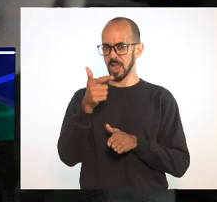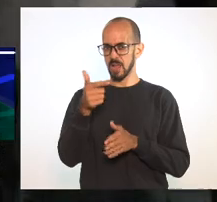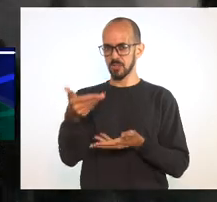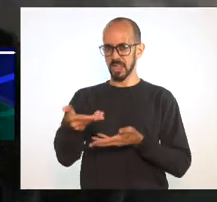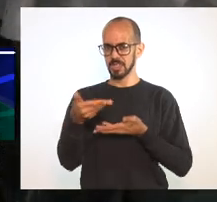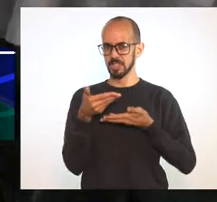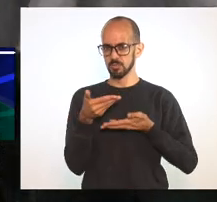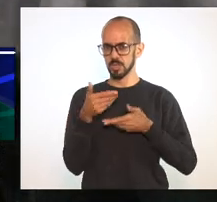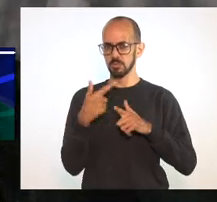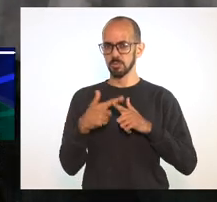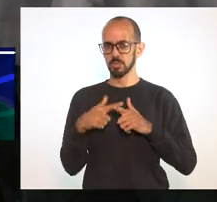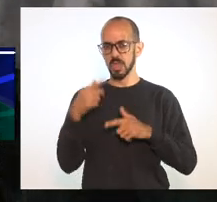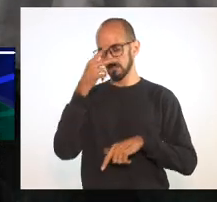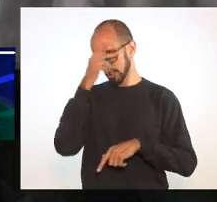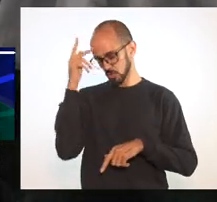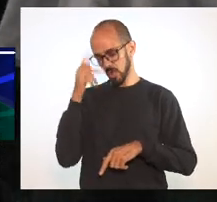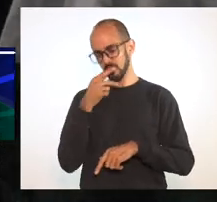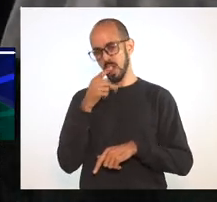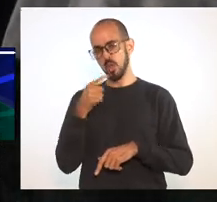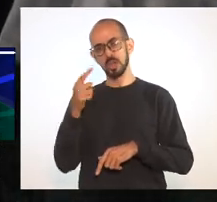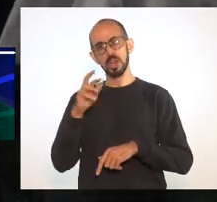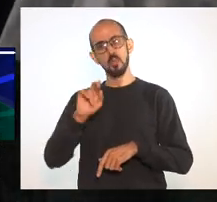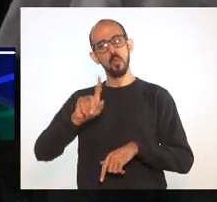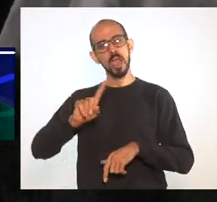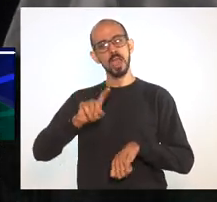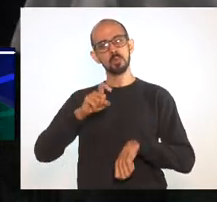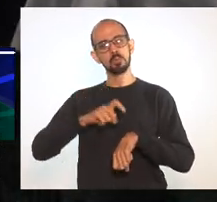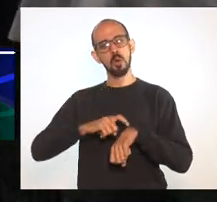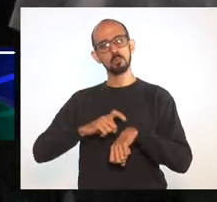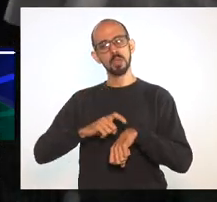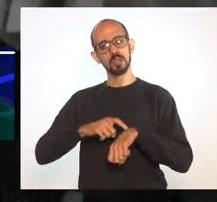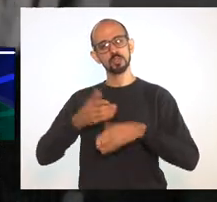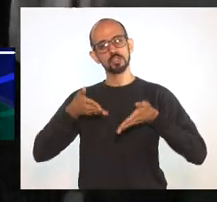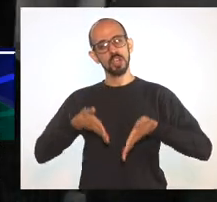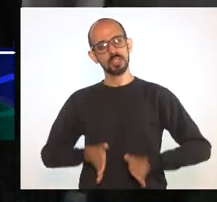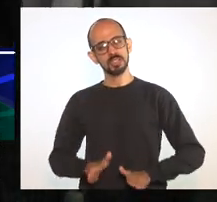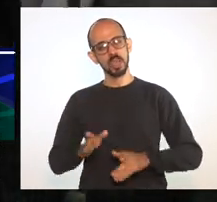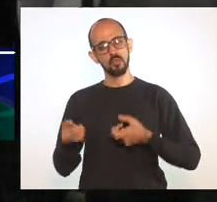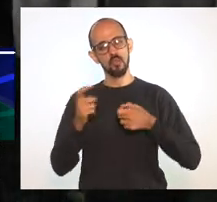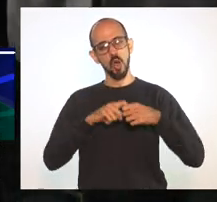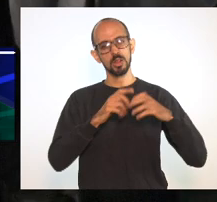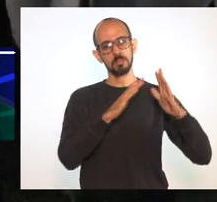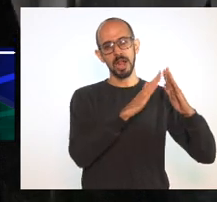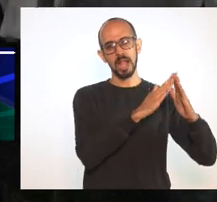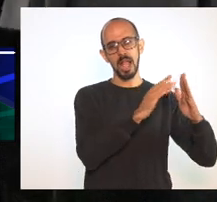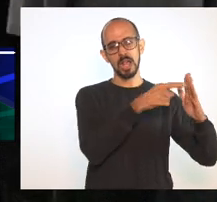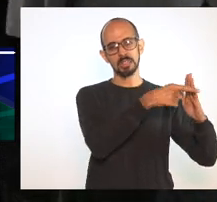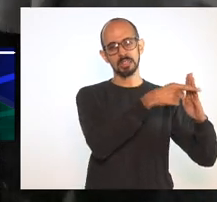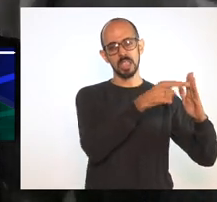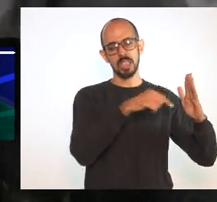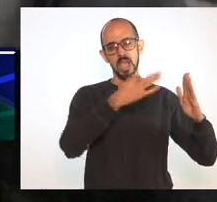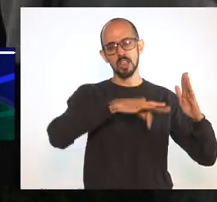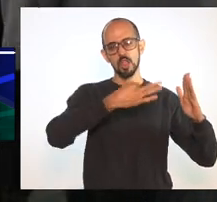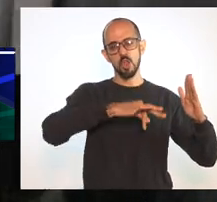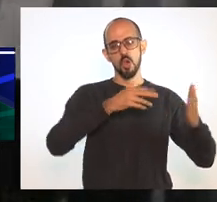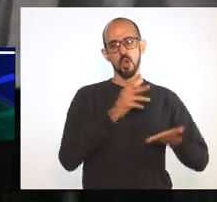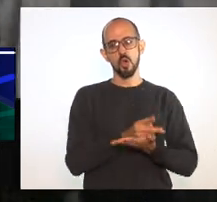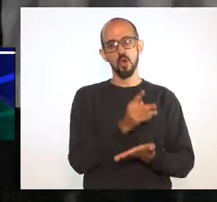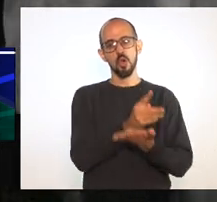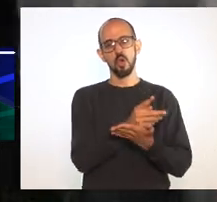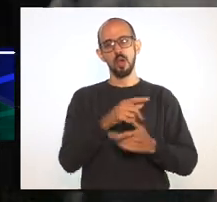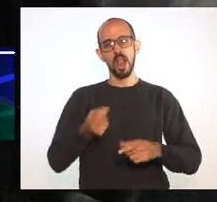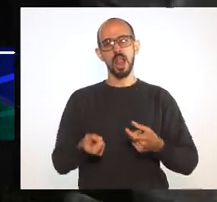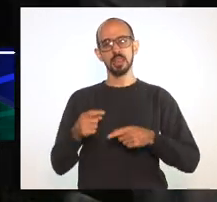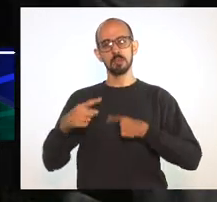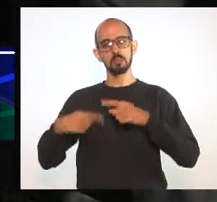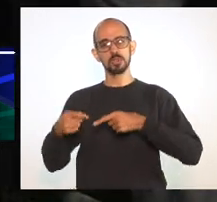porque alguém disse para ela que não era a hora dela ter o bebê. Retorna para casa e as dores continuam e ela